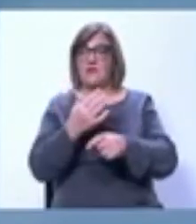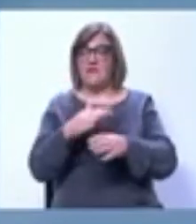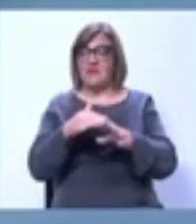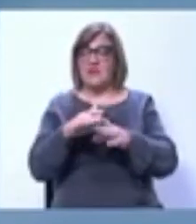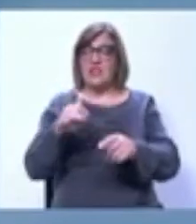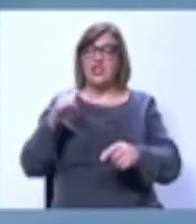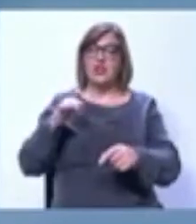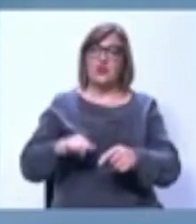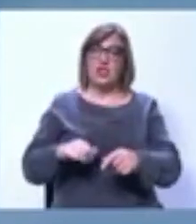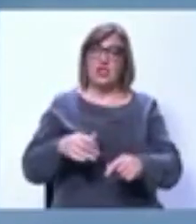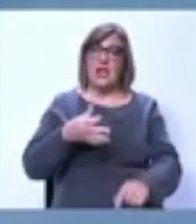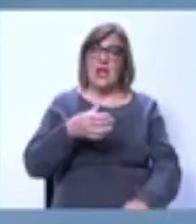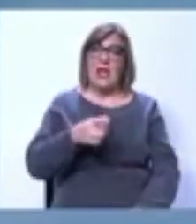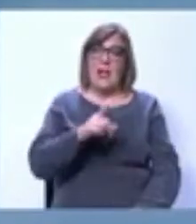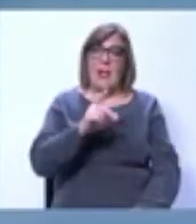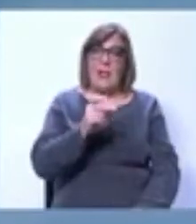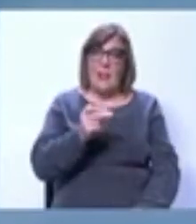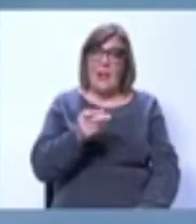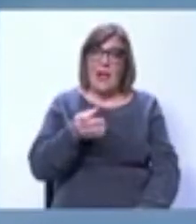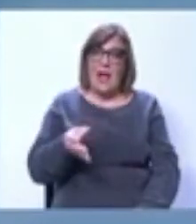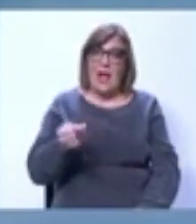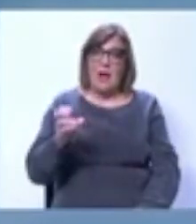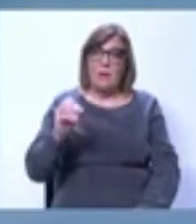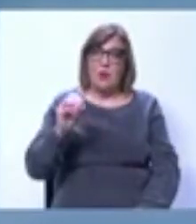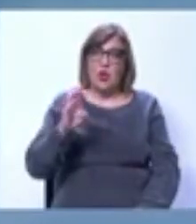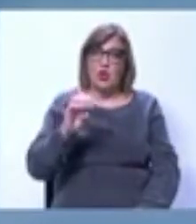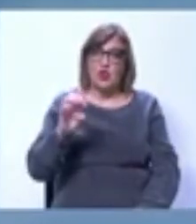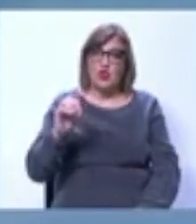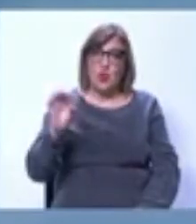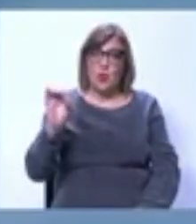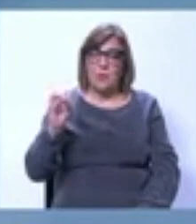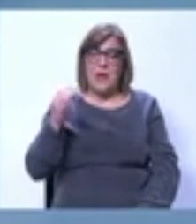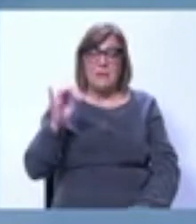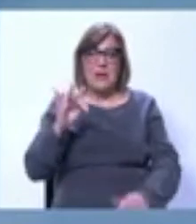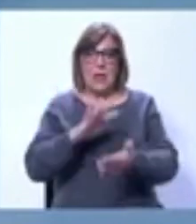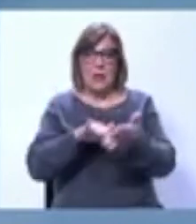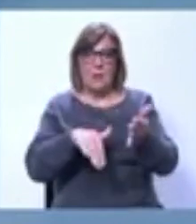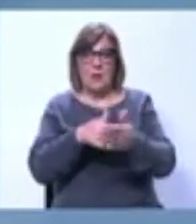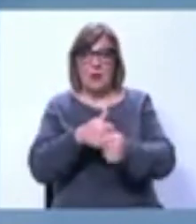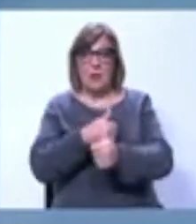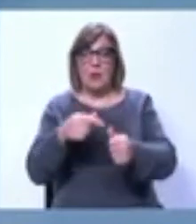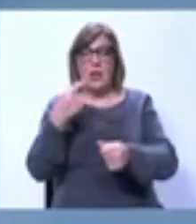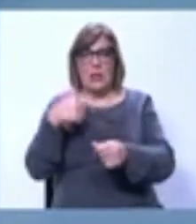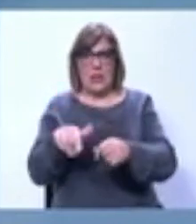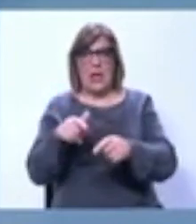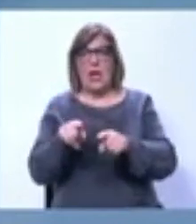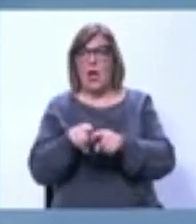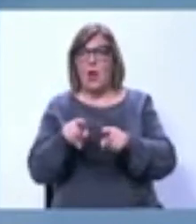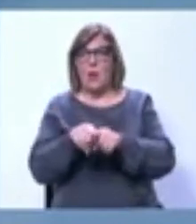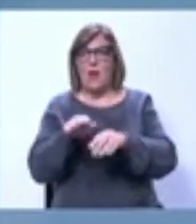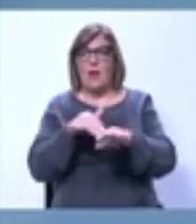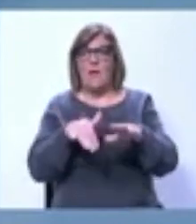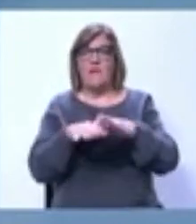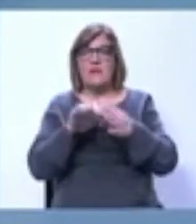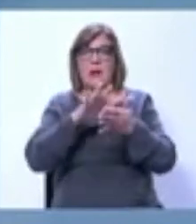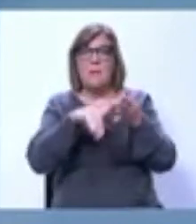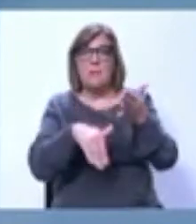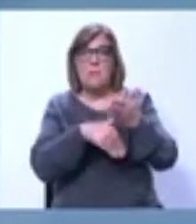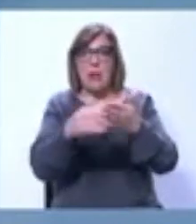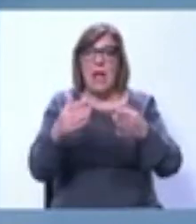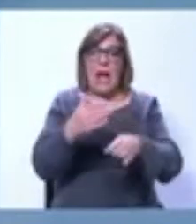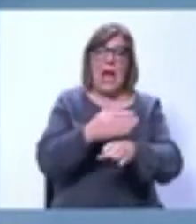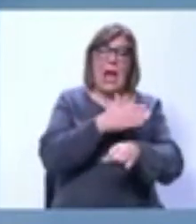uma cirurgia uma laparoscopia muito esse bem planeada e cada vez mais temos ferramentas para fazer essa